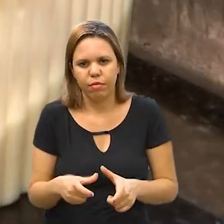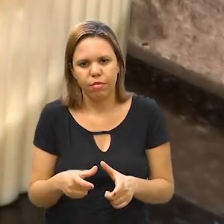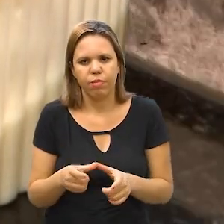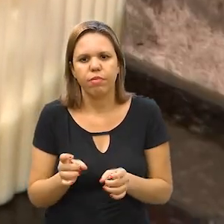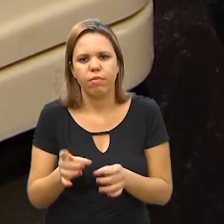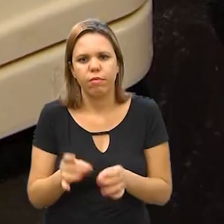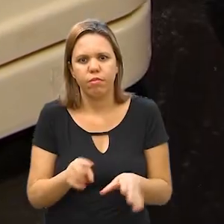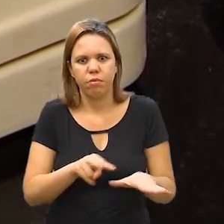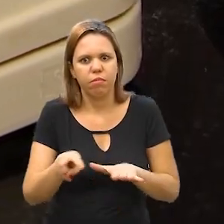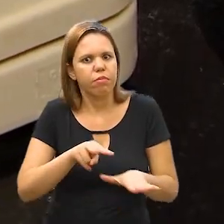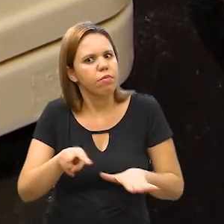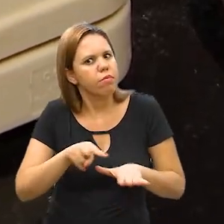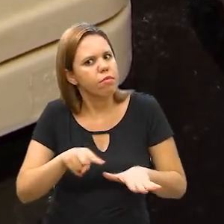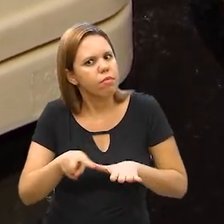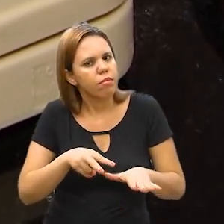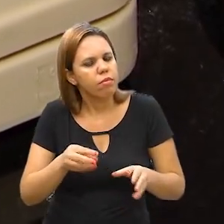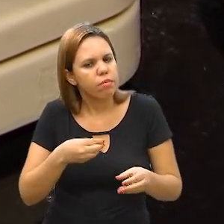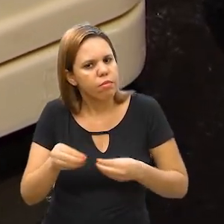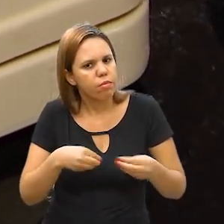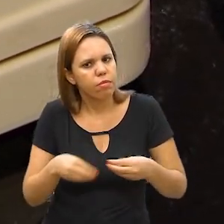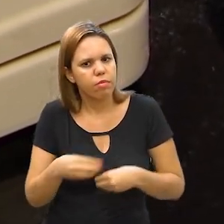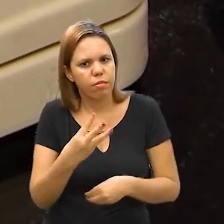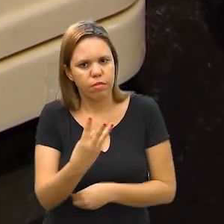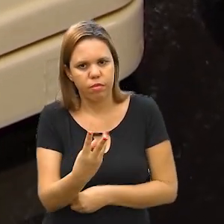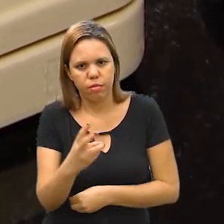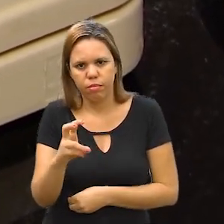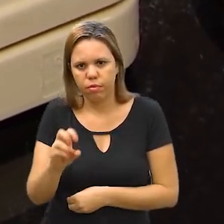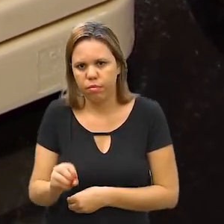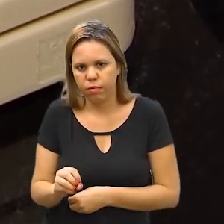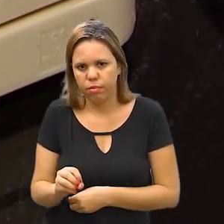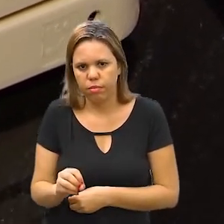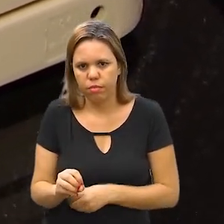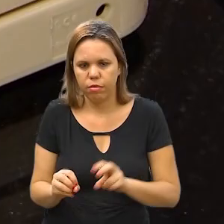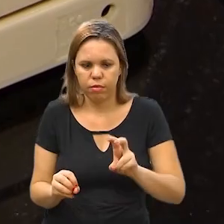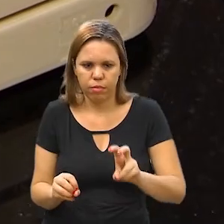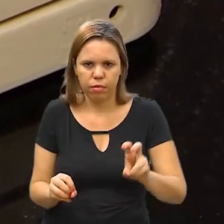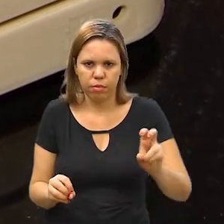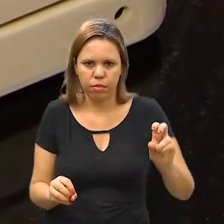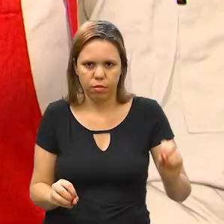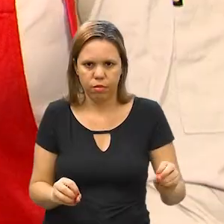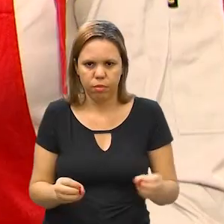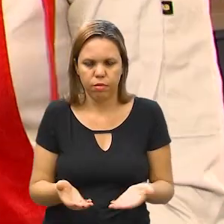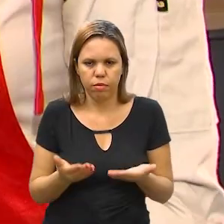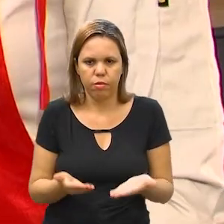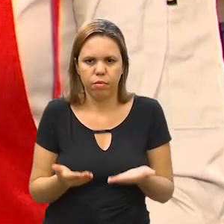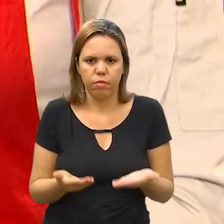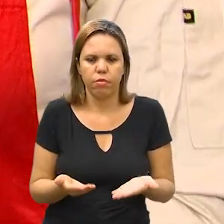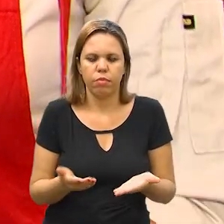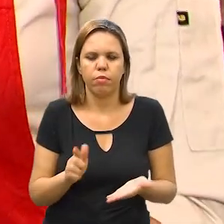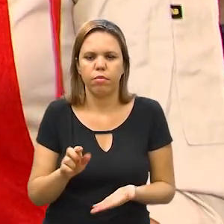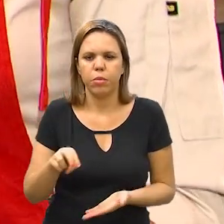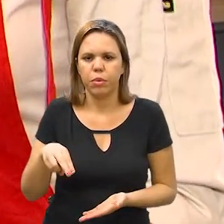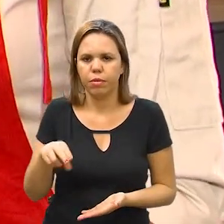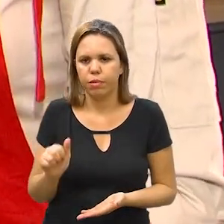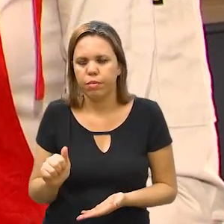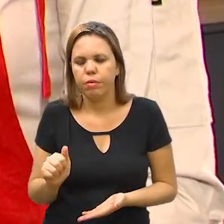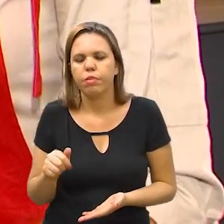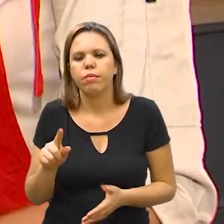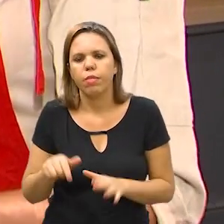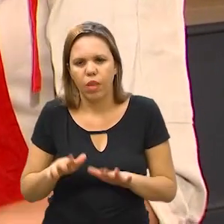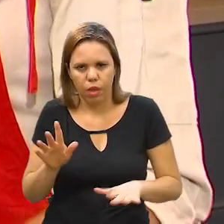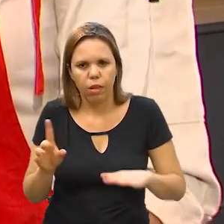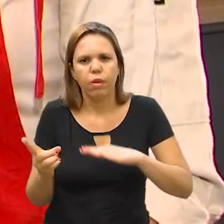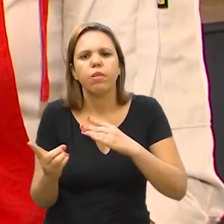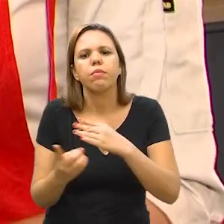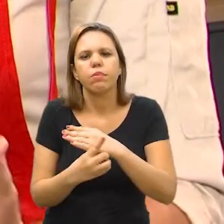por semana em embalagens de 350 e 550 gramas. Eu atendo esses clientes na maioria das vezes